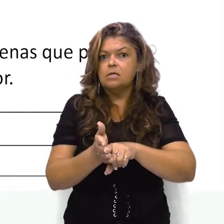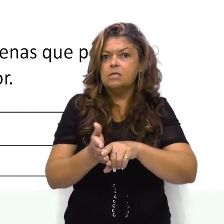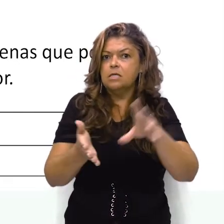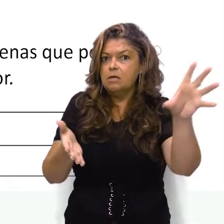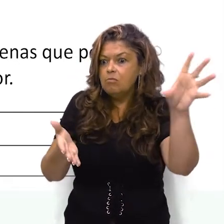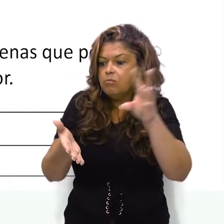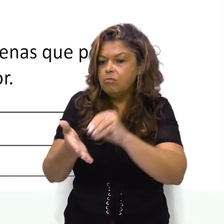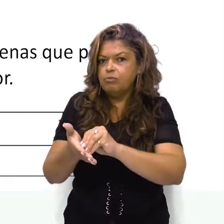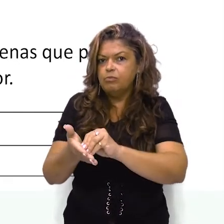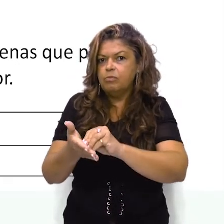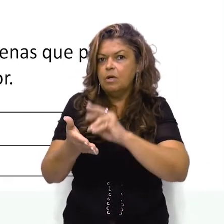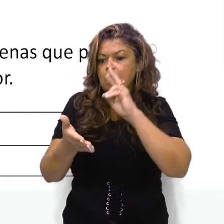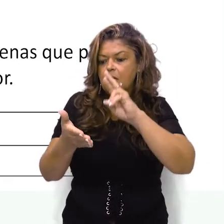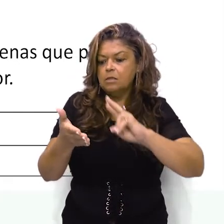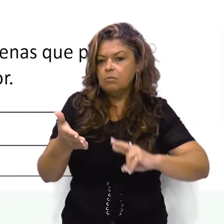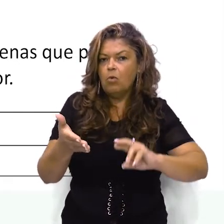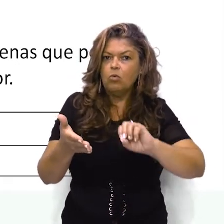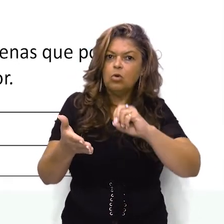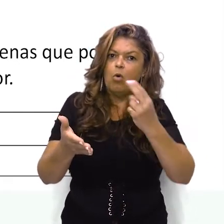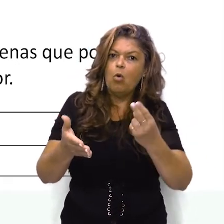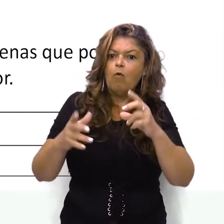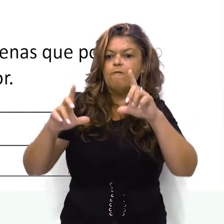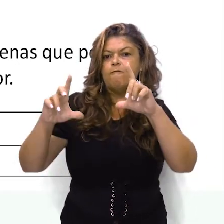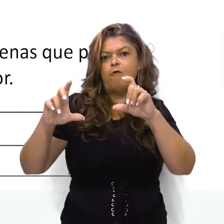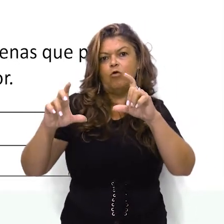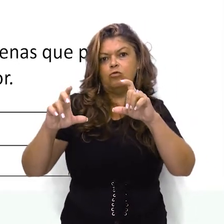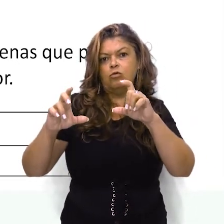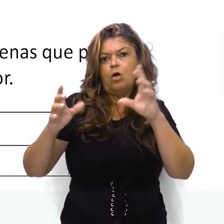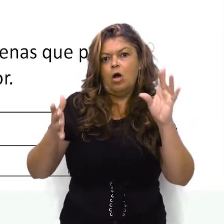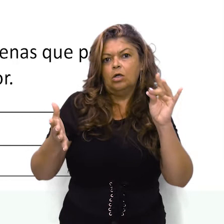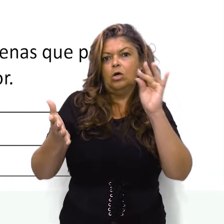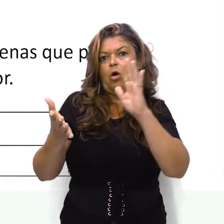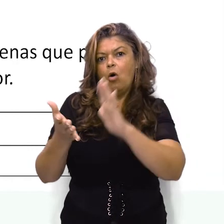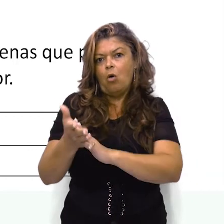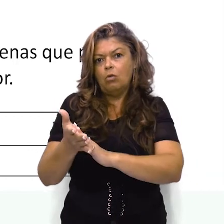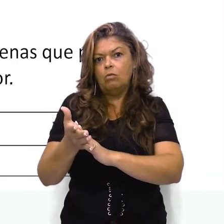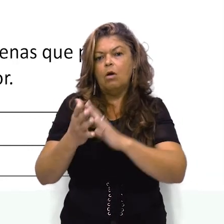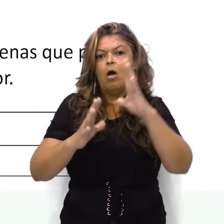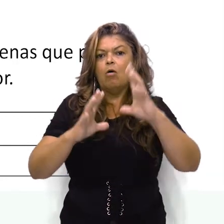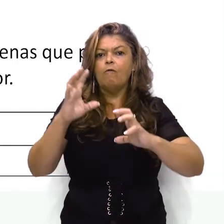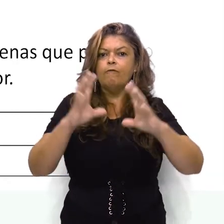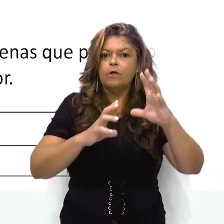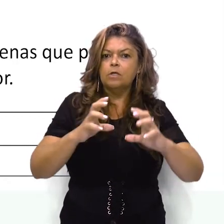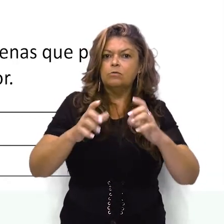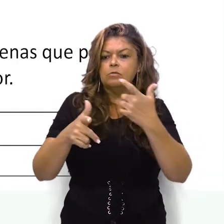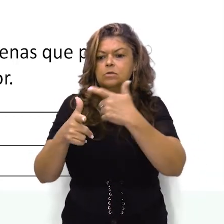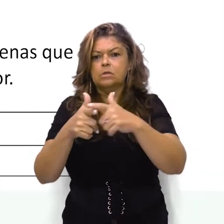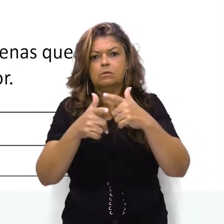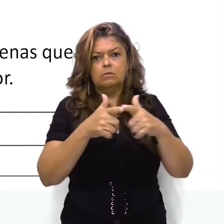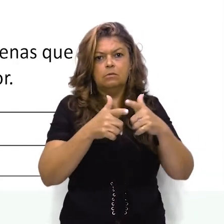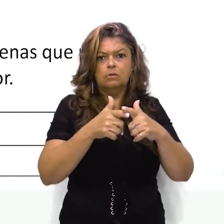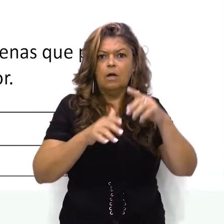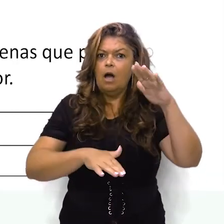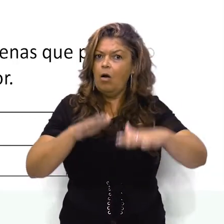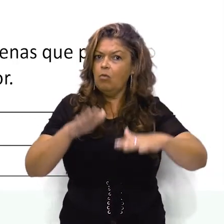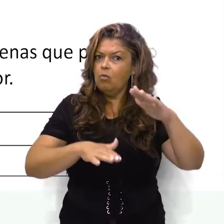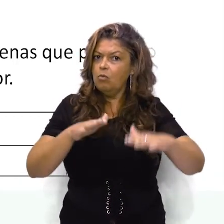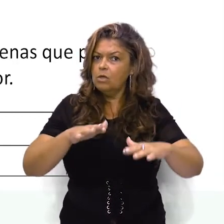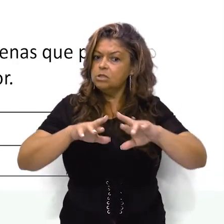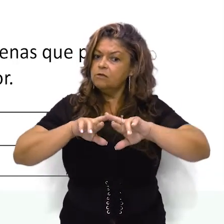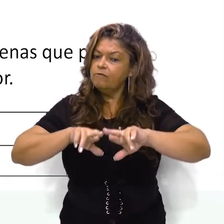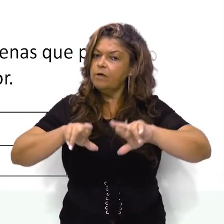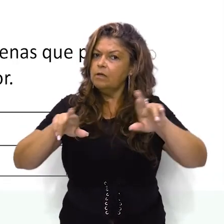pesquise, cole ou descreva alguma reportagem que apresente conflitos gerados por uma